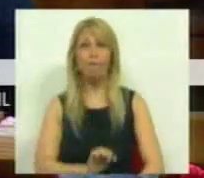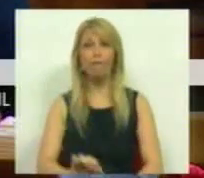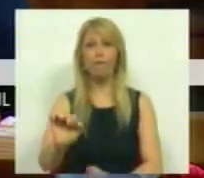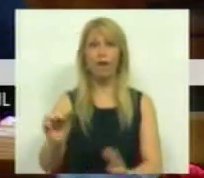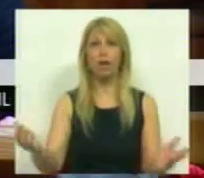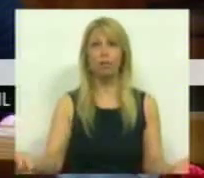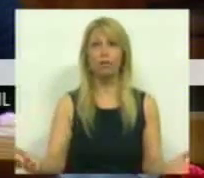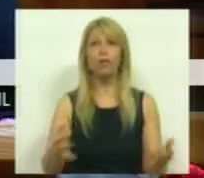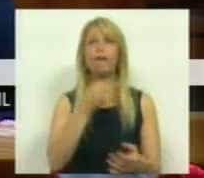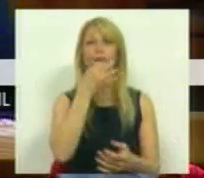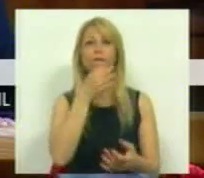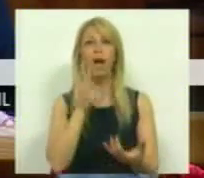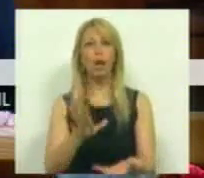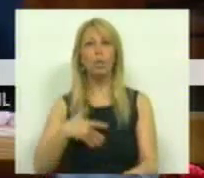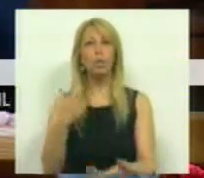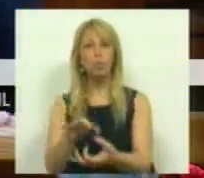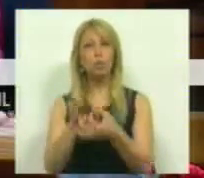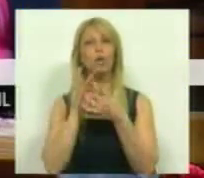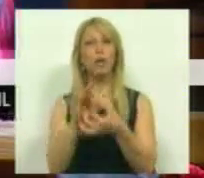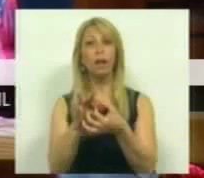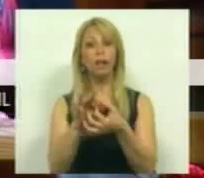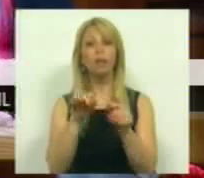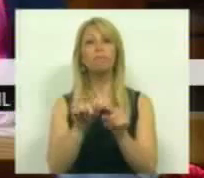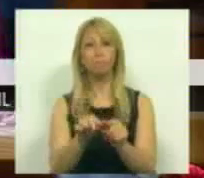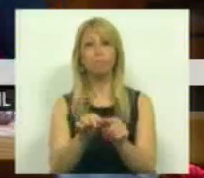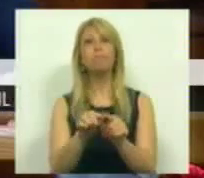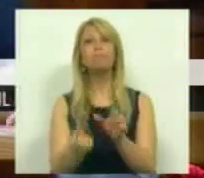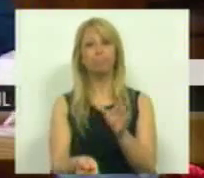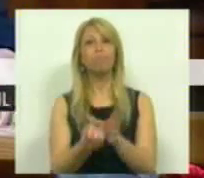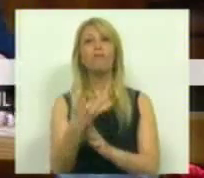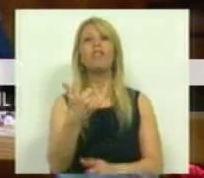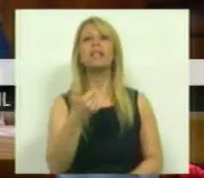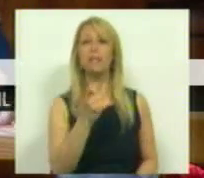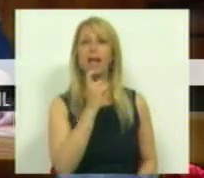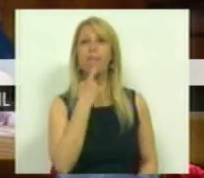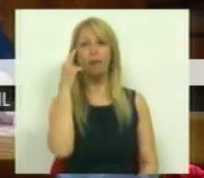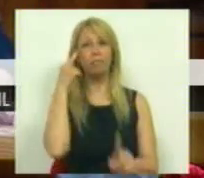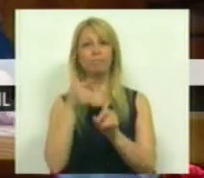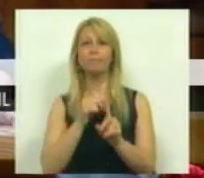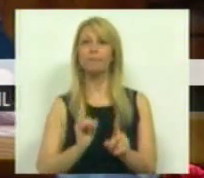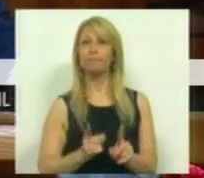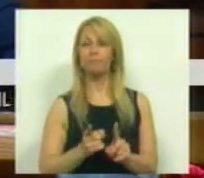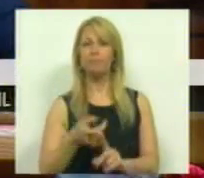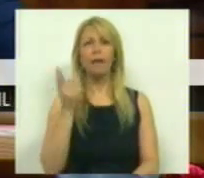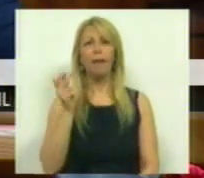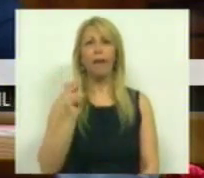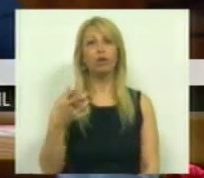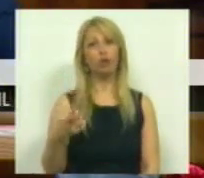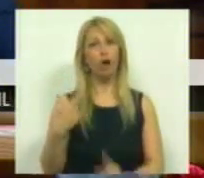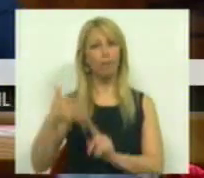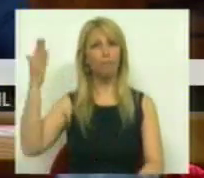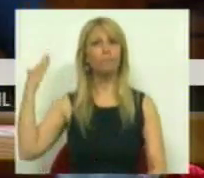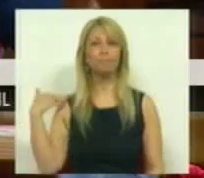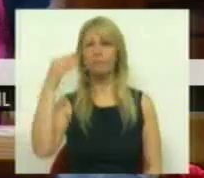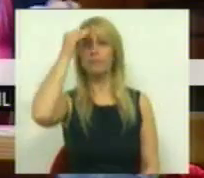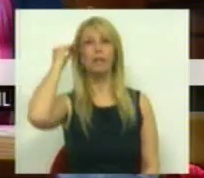da solidariedade em nome da qual se fez o 25 de Abril. Há 9 anos, não